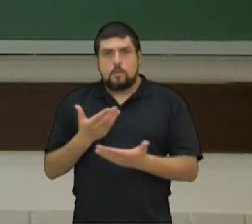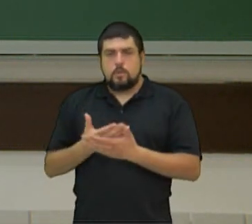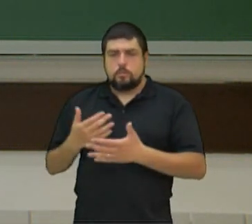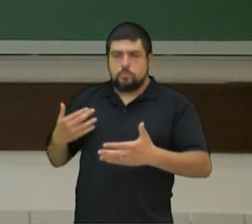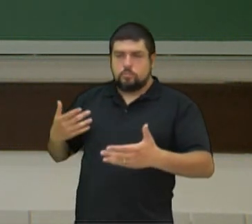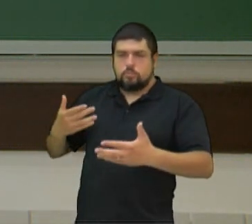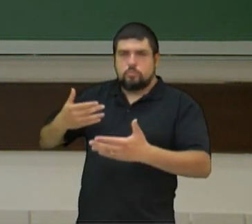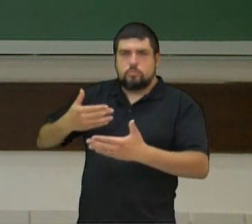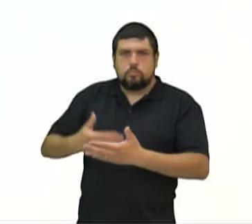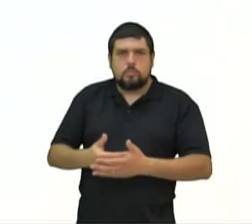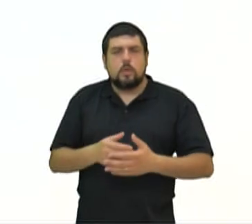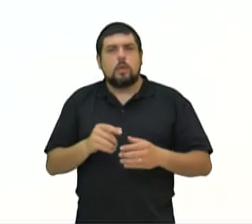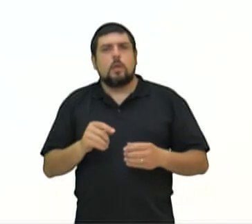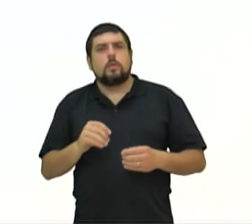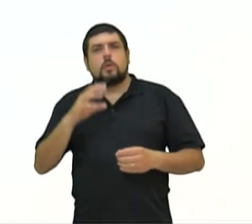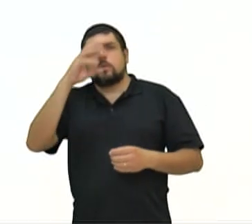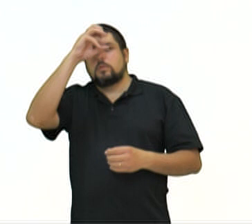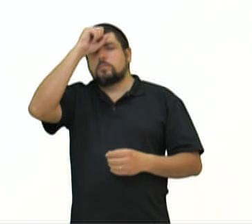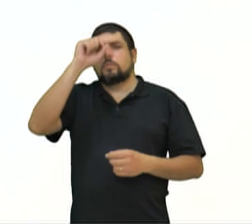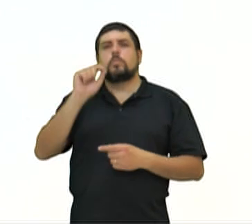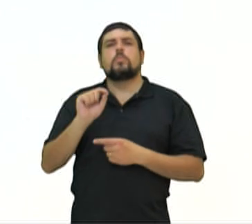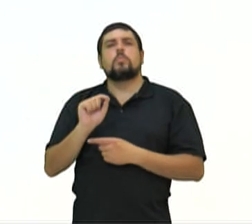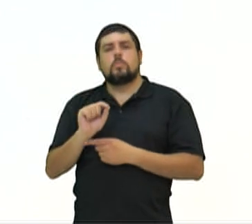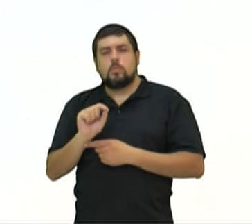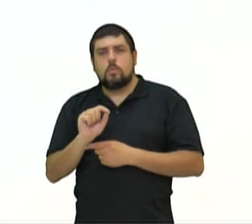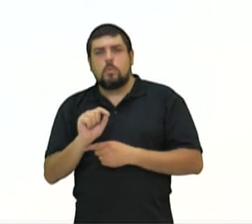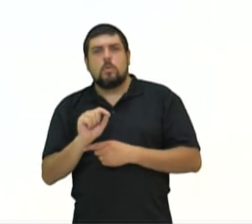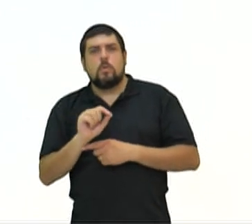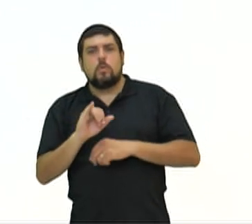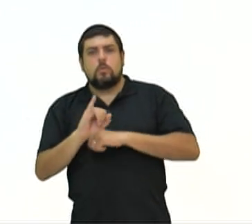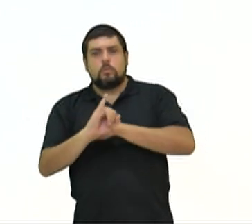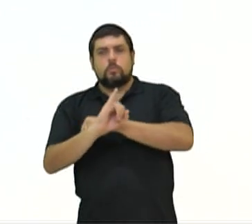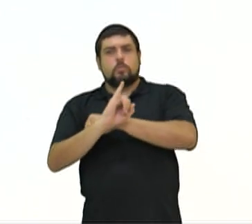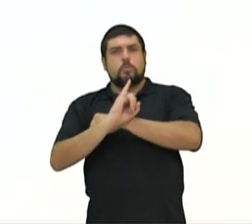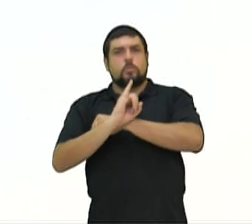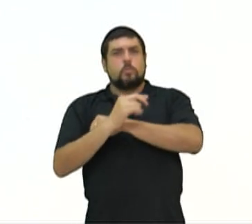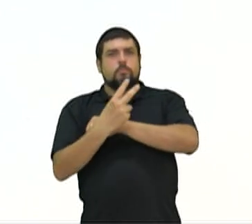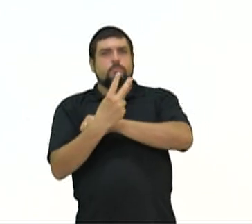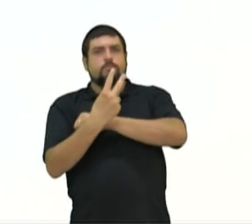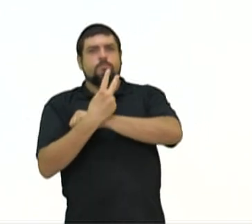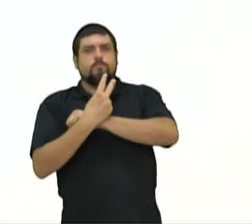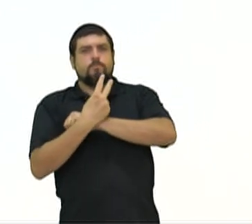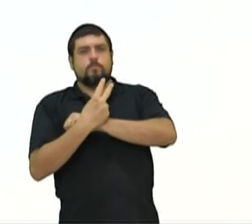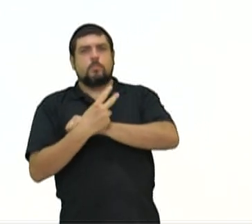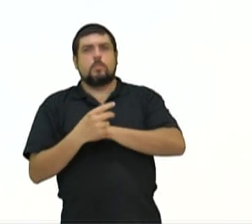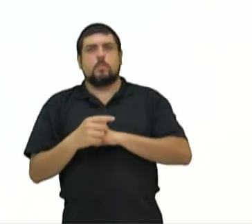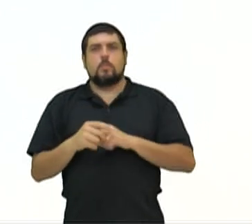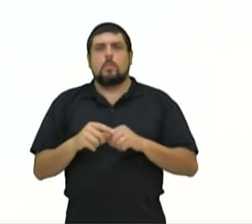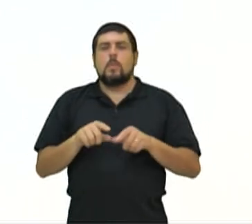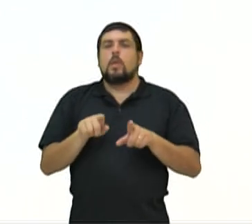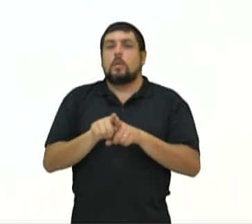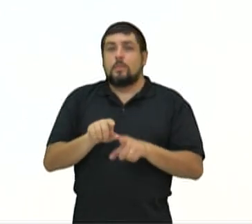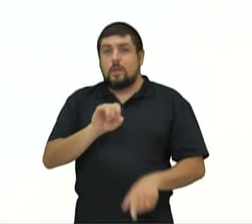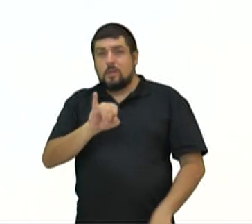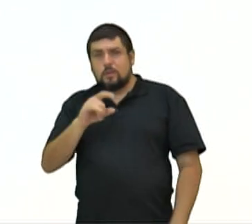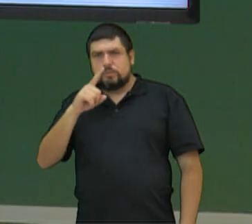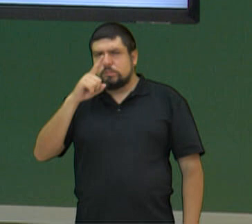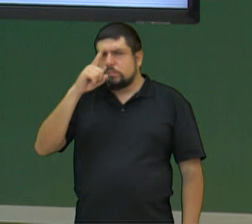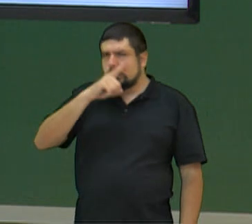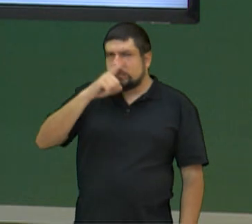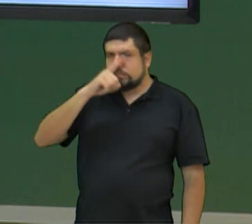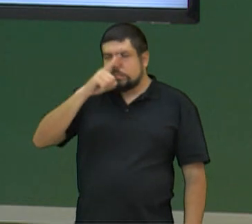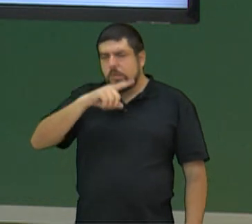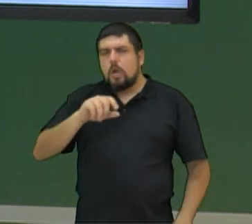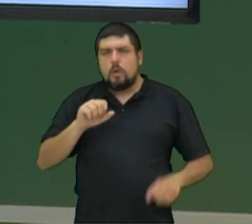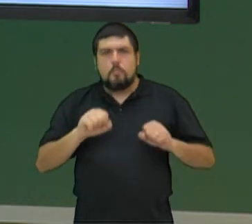nós vimos que o sistema imunitário ele é fundamental para nos proteger. Falhas no funcionamento dele, né, pode acontecer